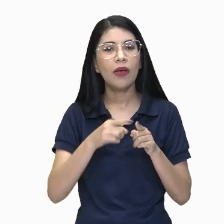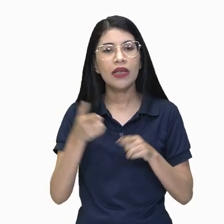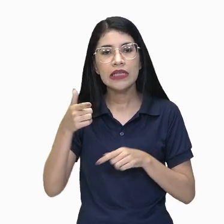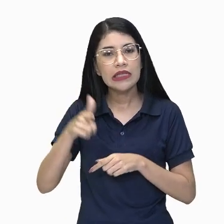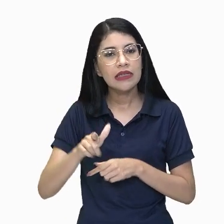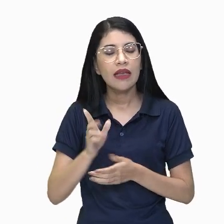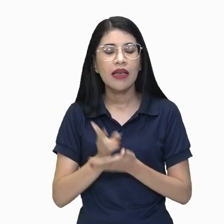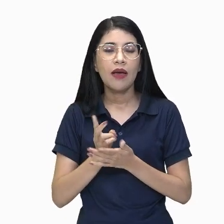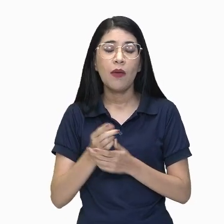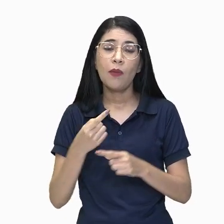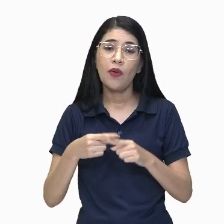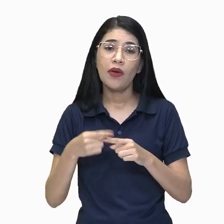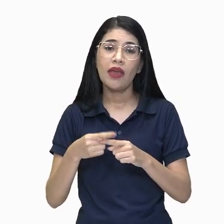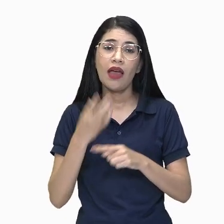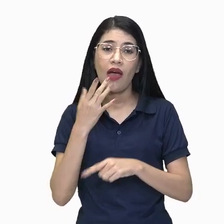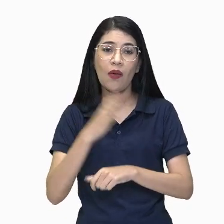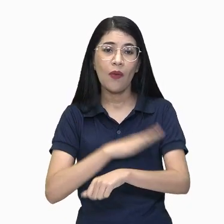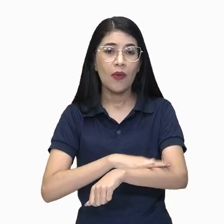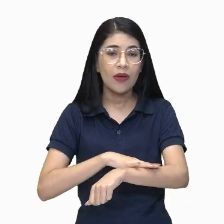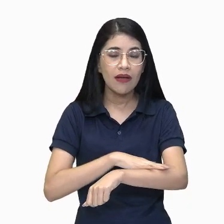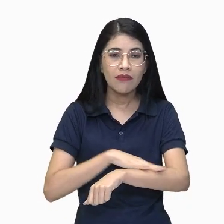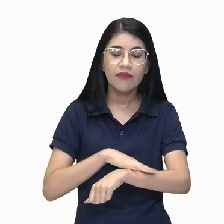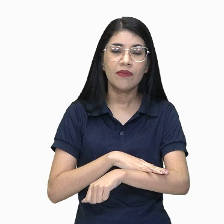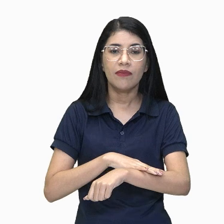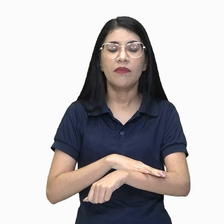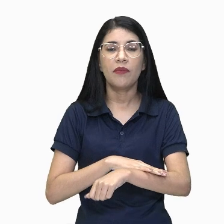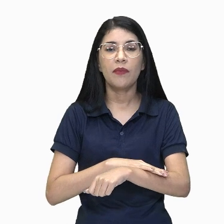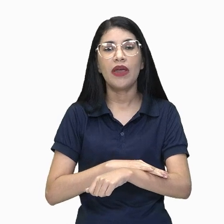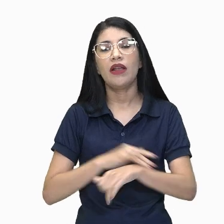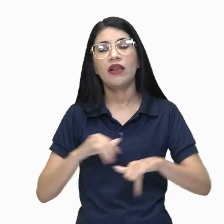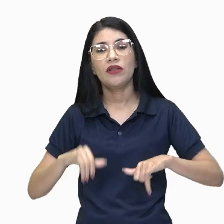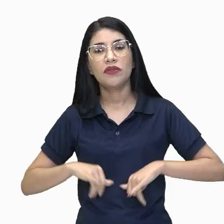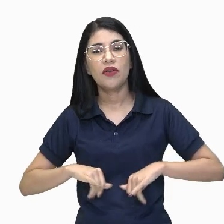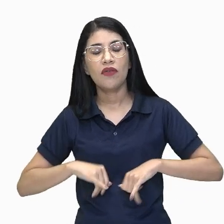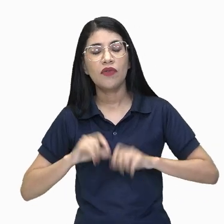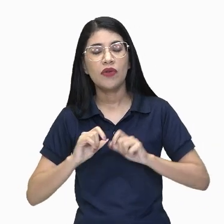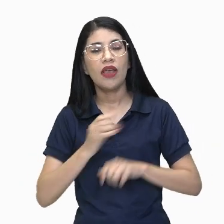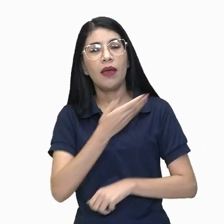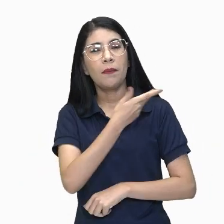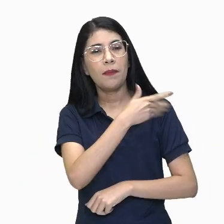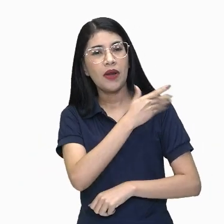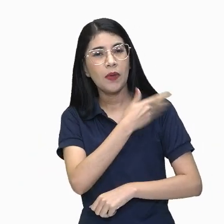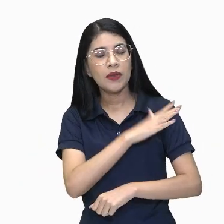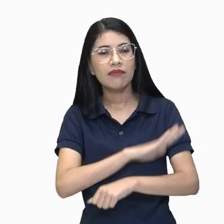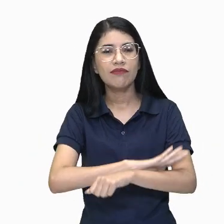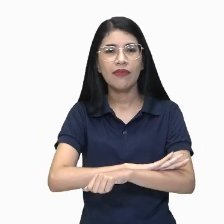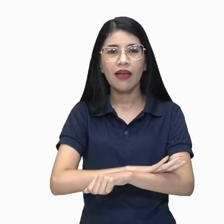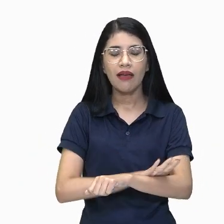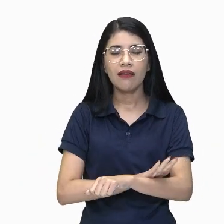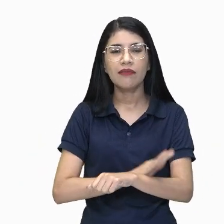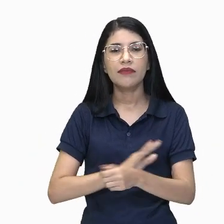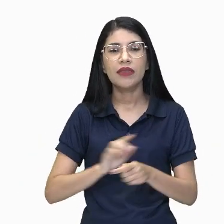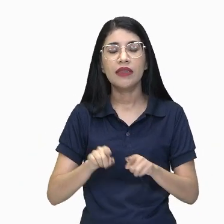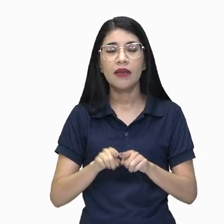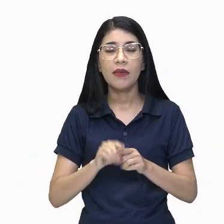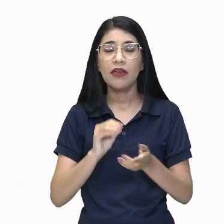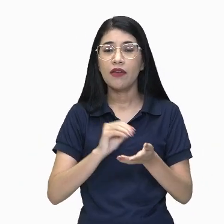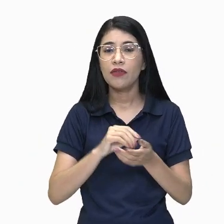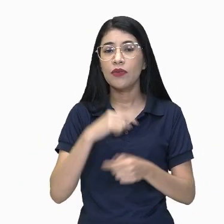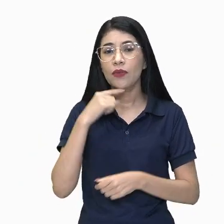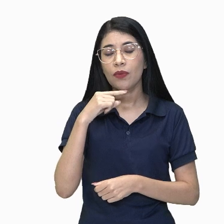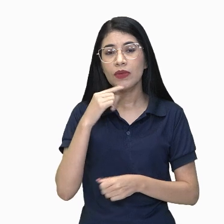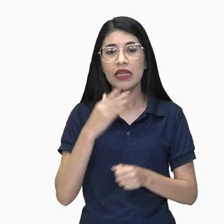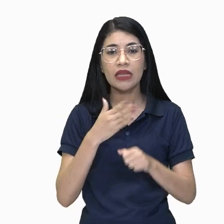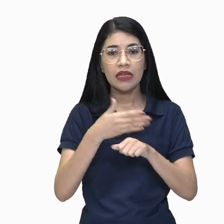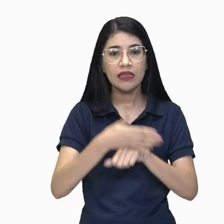cor da pele leva a essa discriminação e a discriminação leva à falta de acesso a tudo isso que a